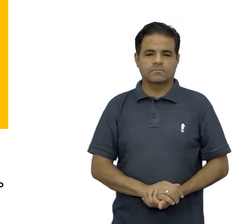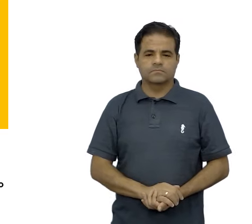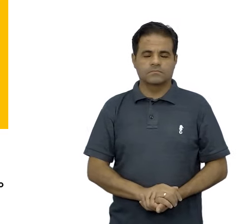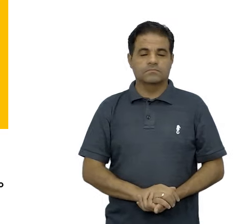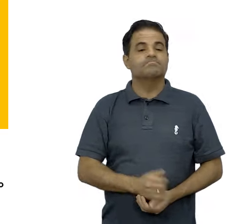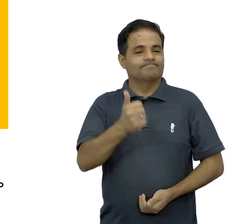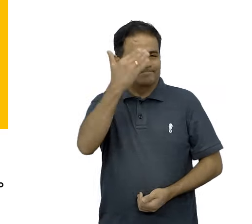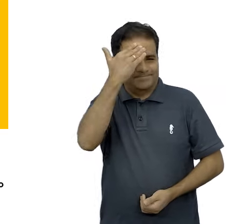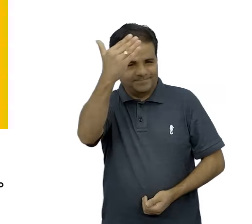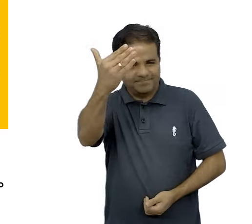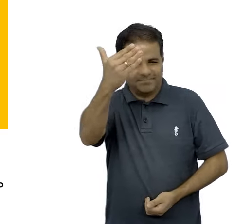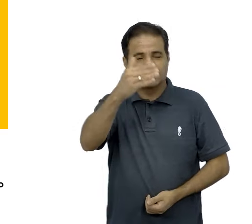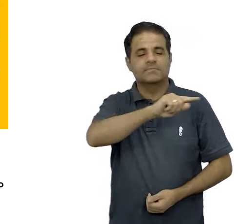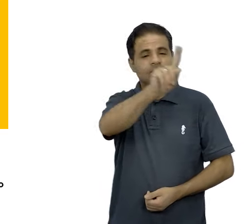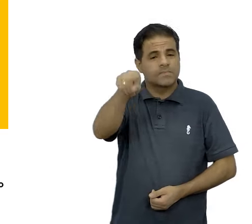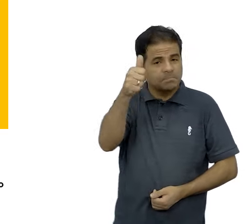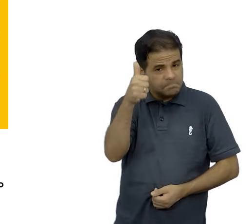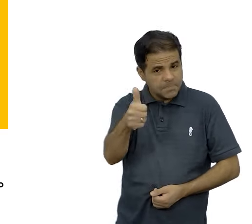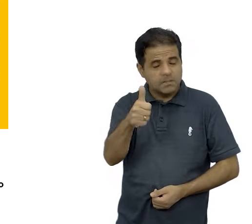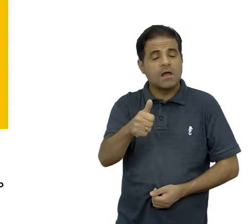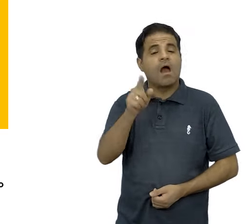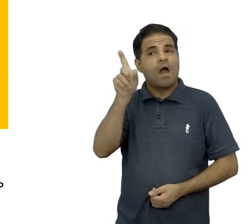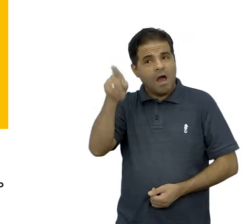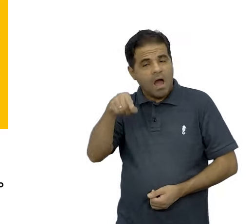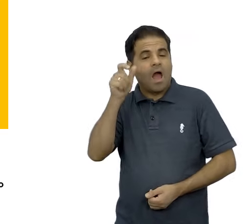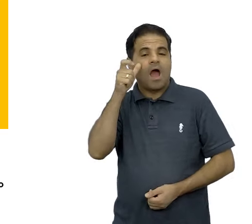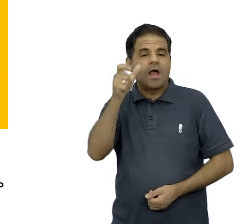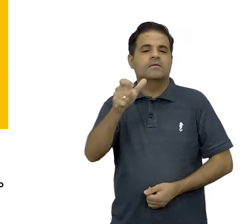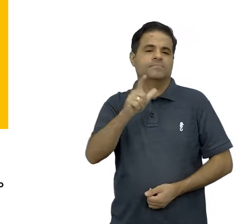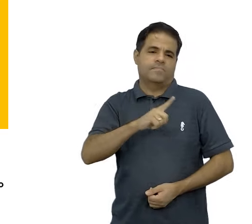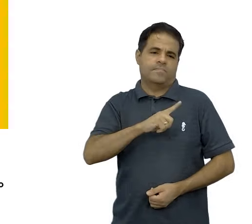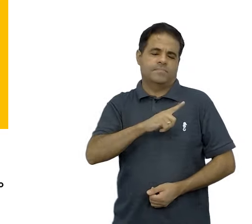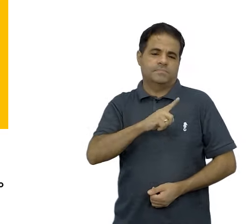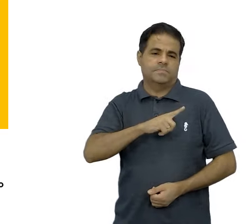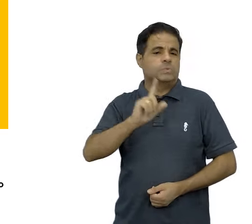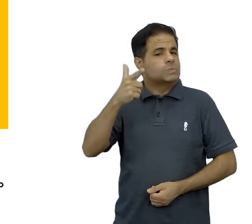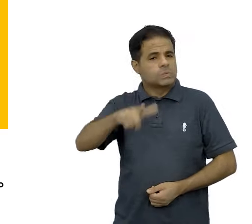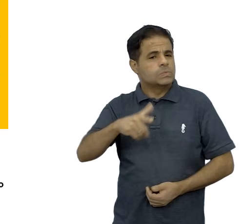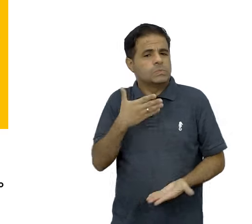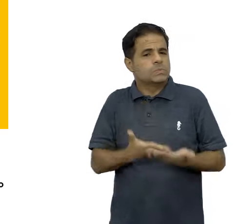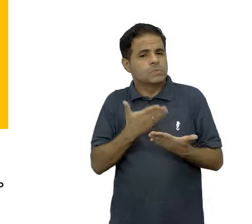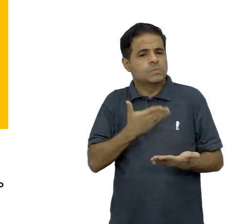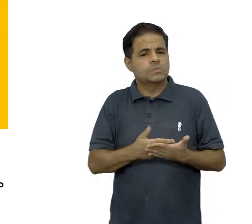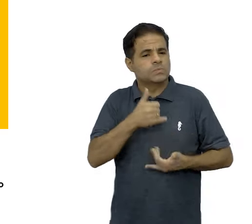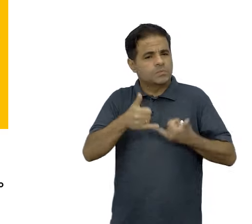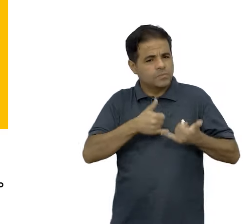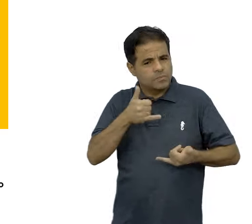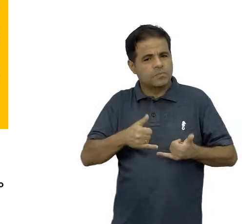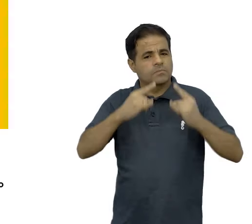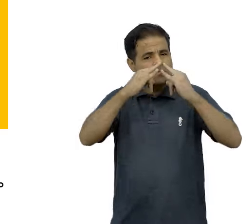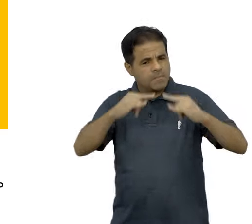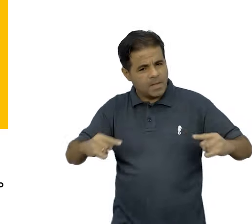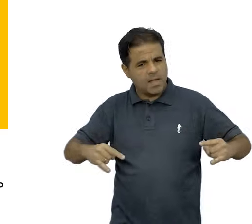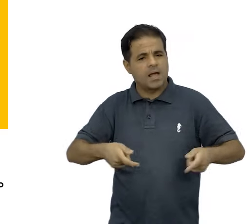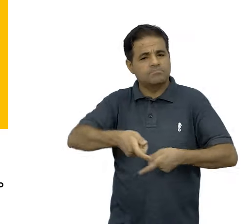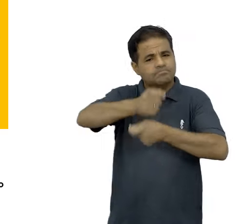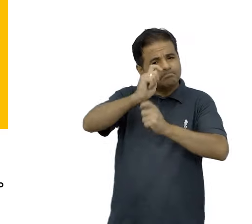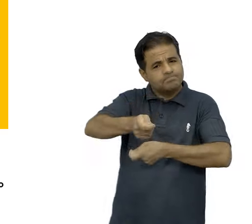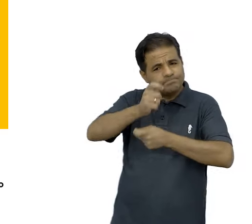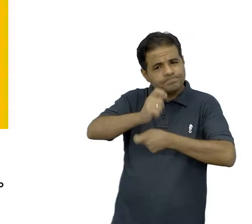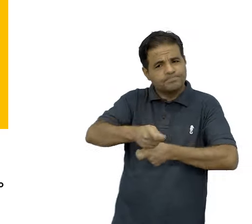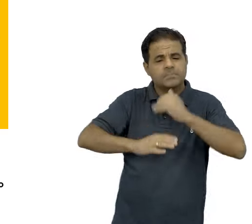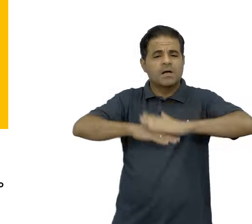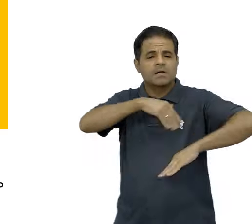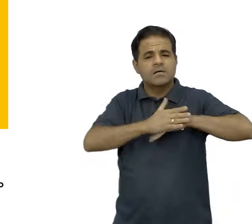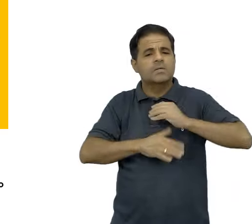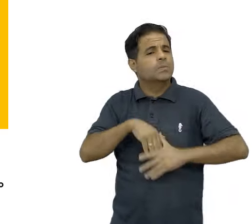Isso, muito obrigada. Então, aí a gente tem a aula de brinquedos da barraca de pesca, né? E a